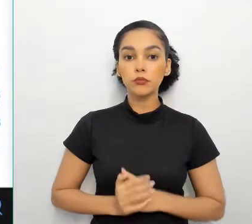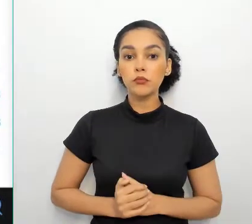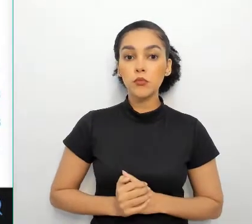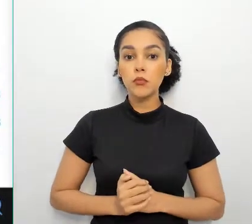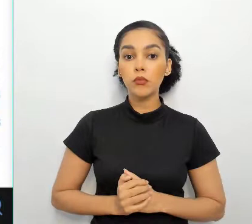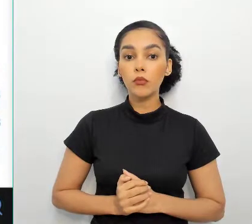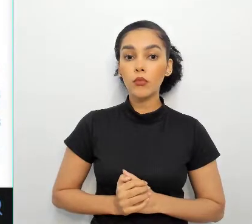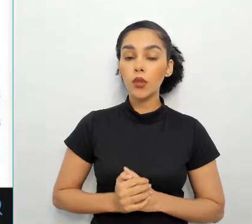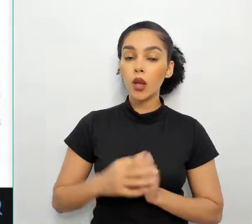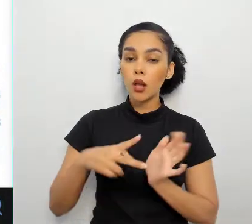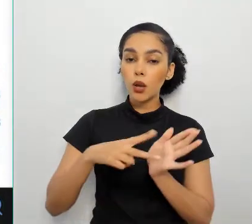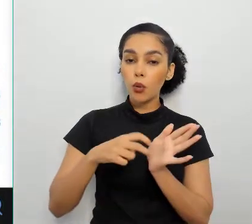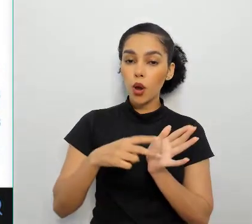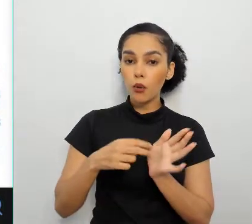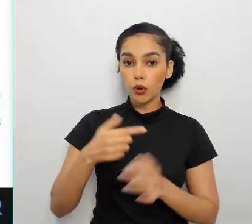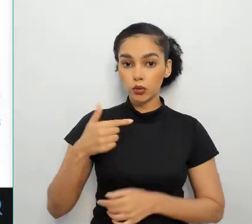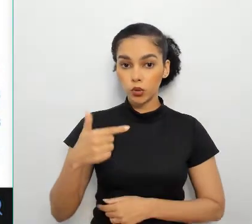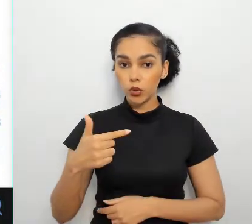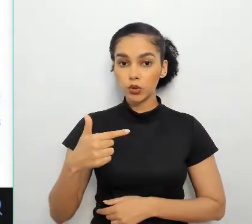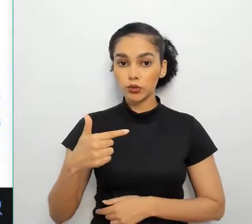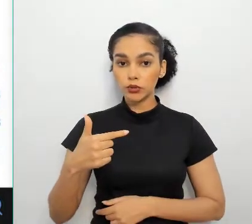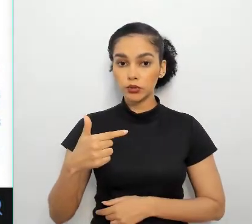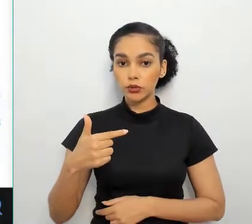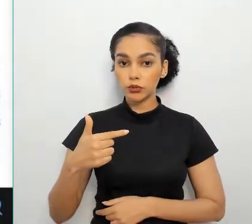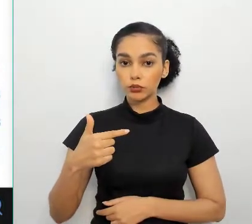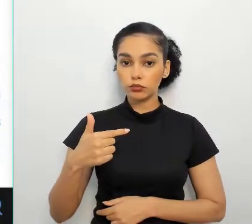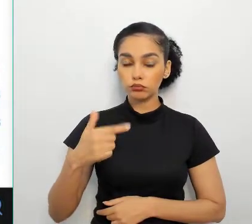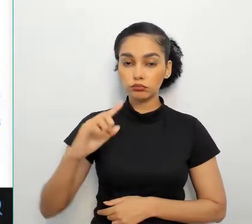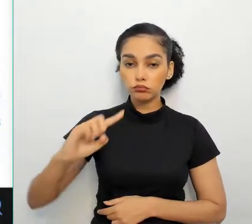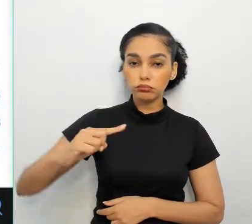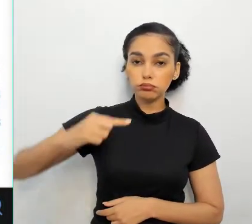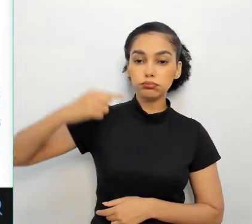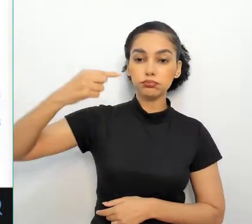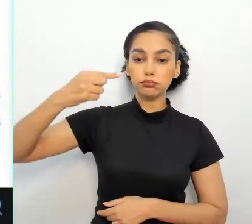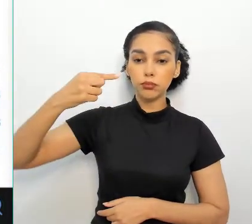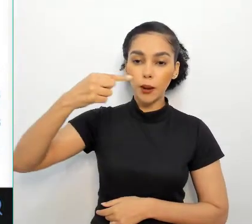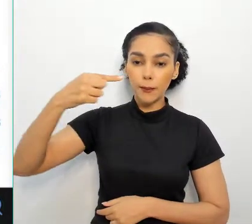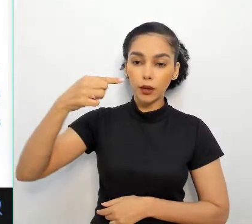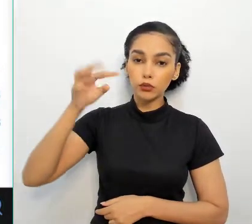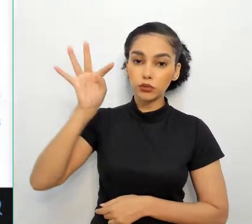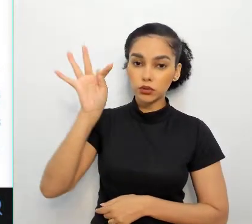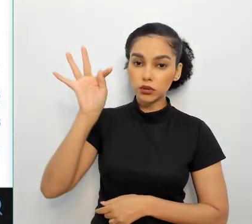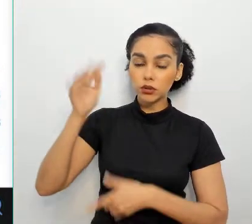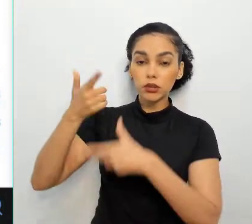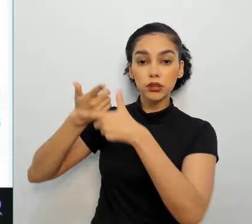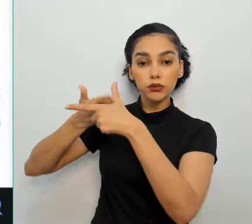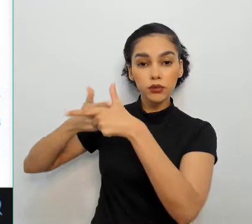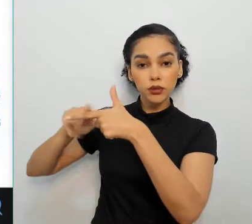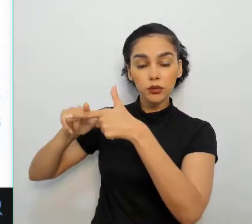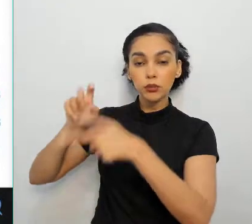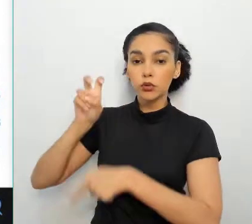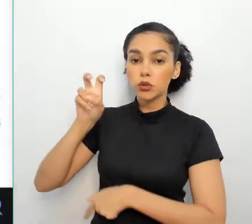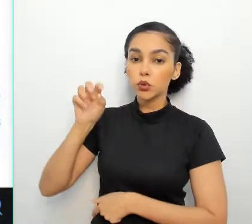igual a 2 elevado a menos T dividido por